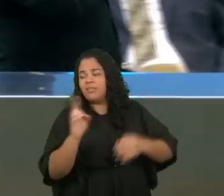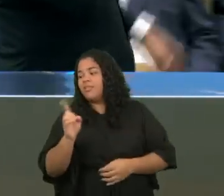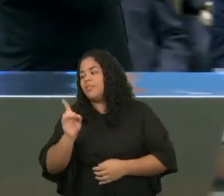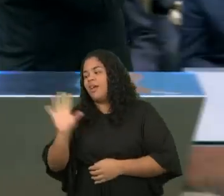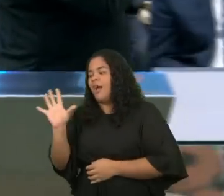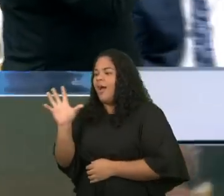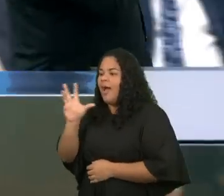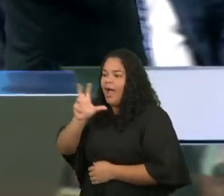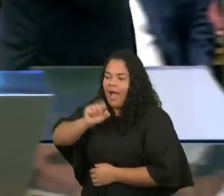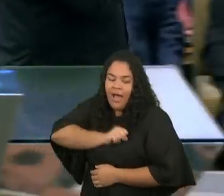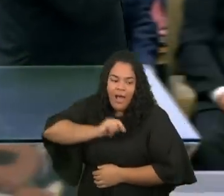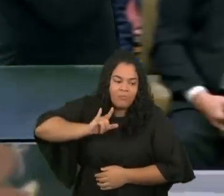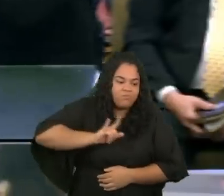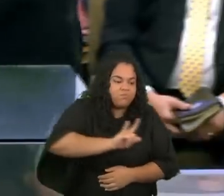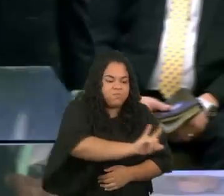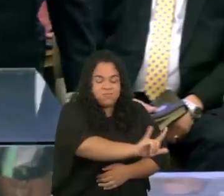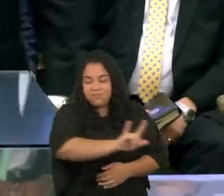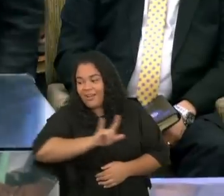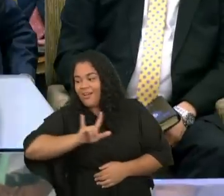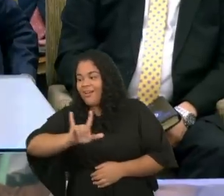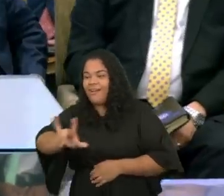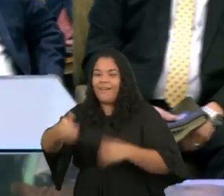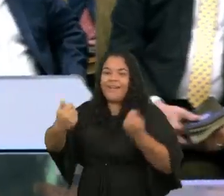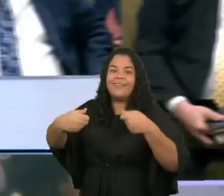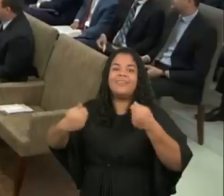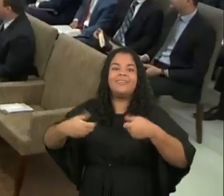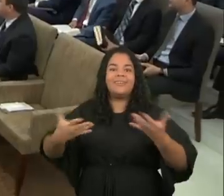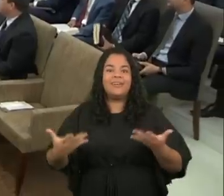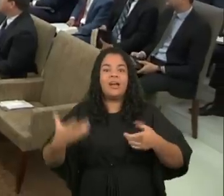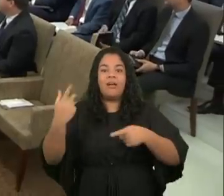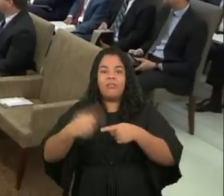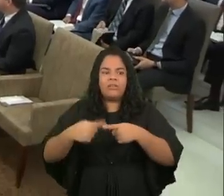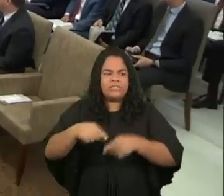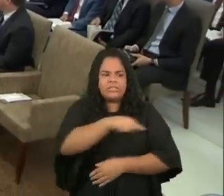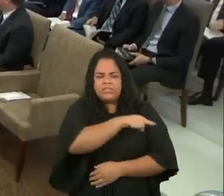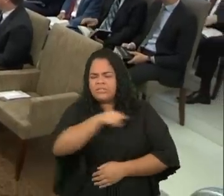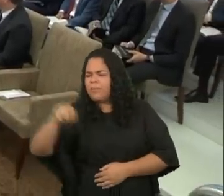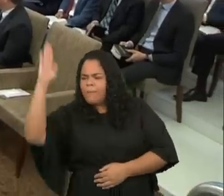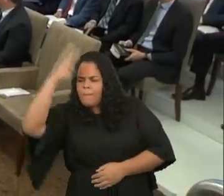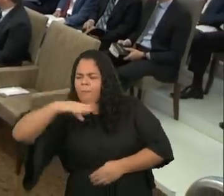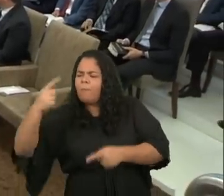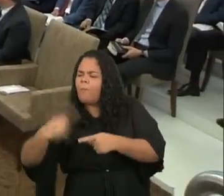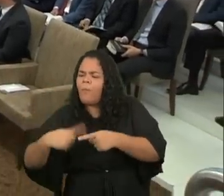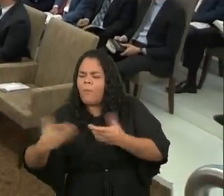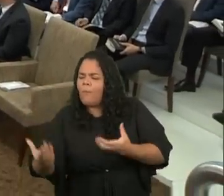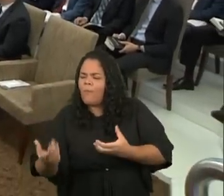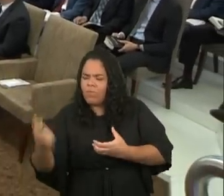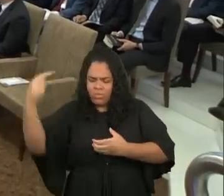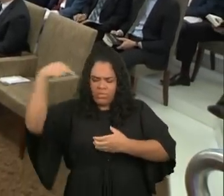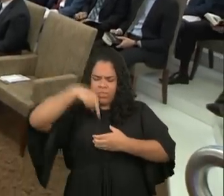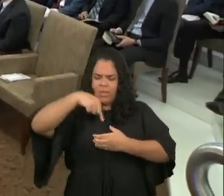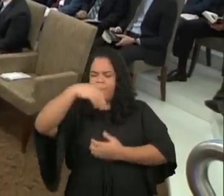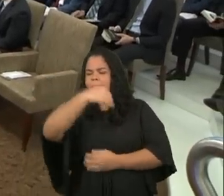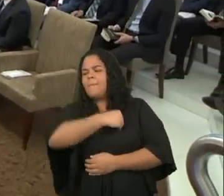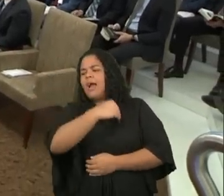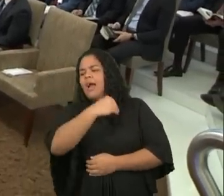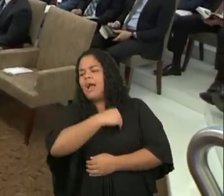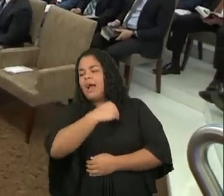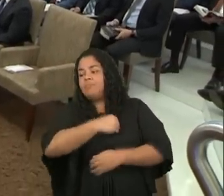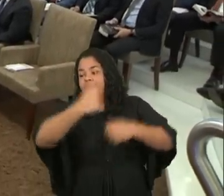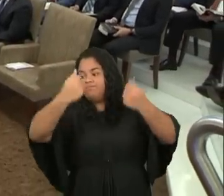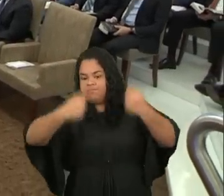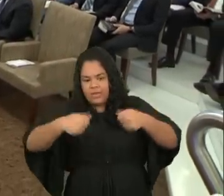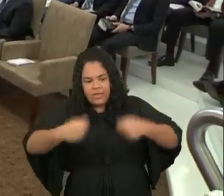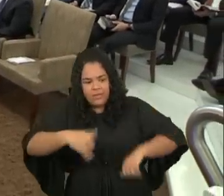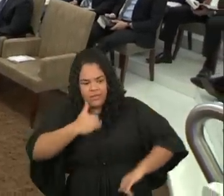apaixone-se por eles. Neles há uma doença espiritual que precisa ser